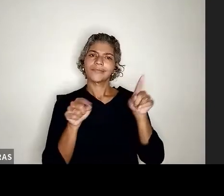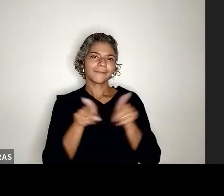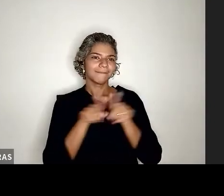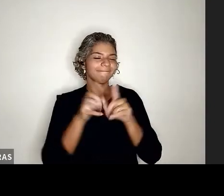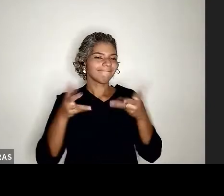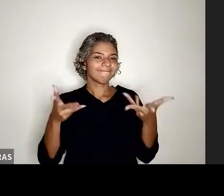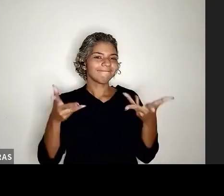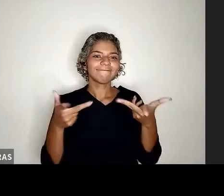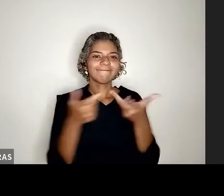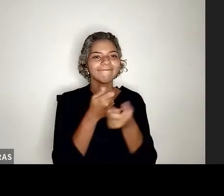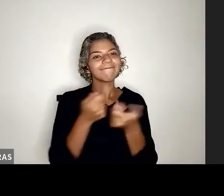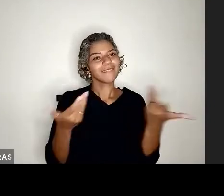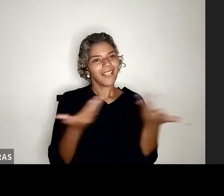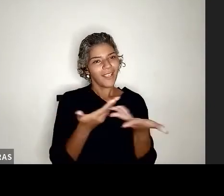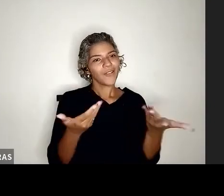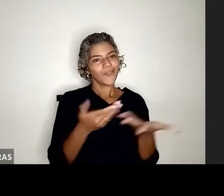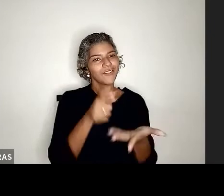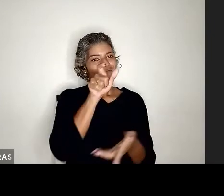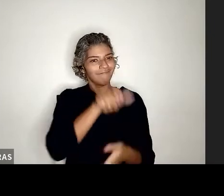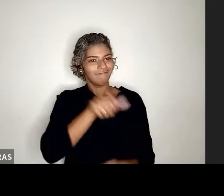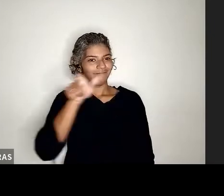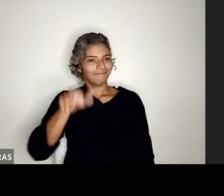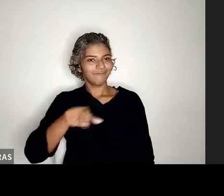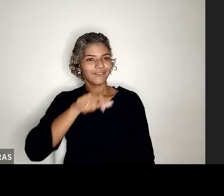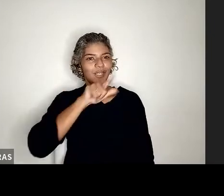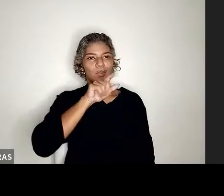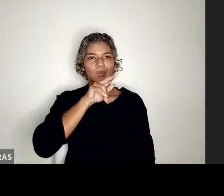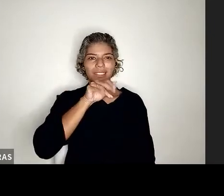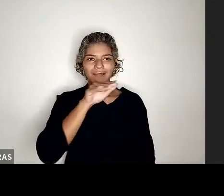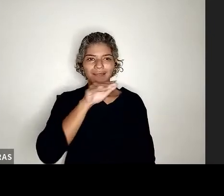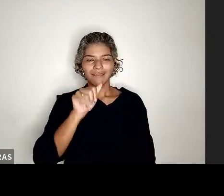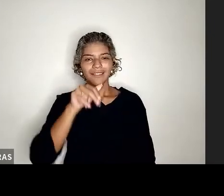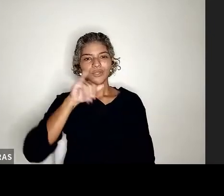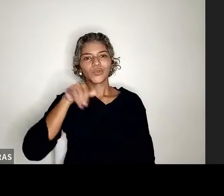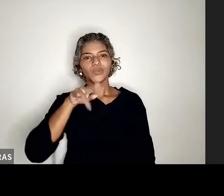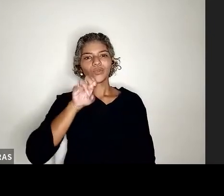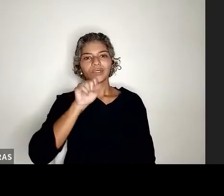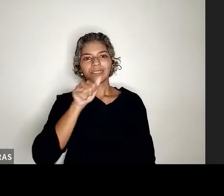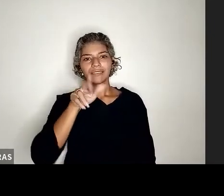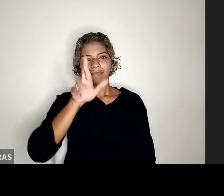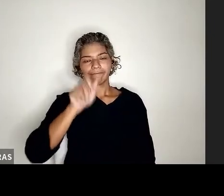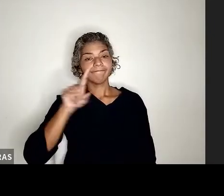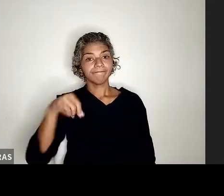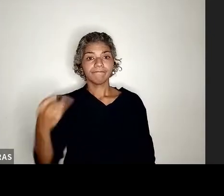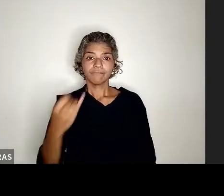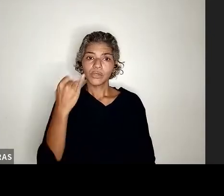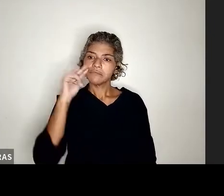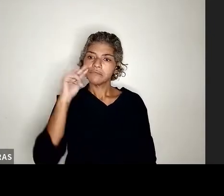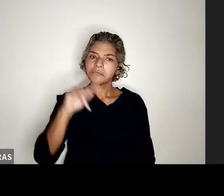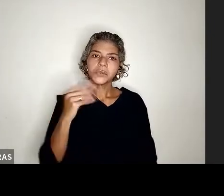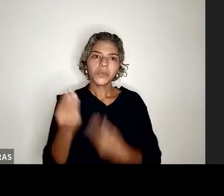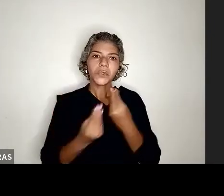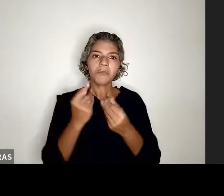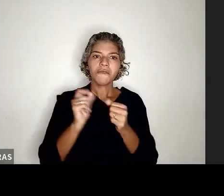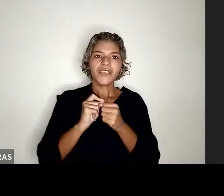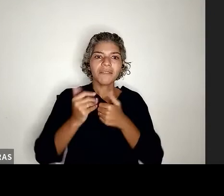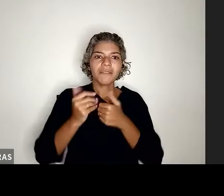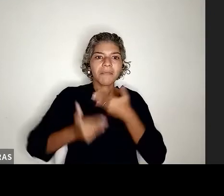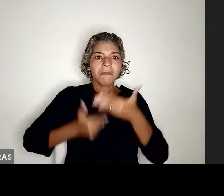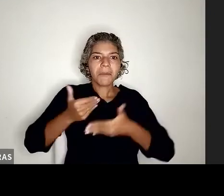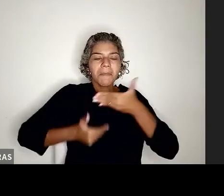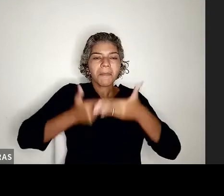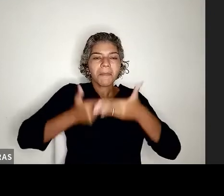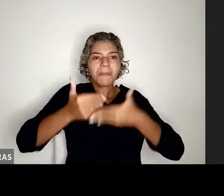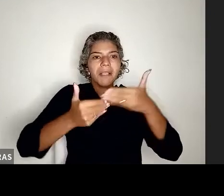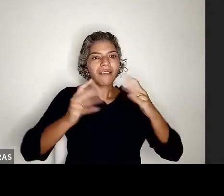a Jussara. E foi muito importante ver a construção desse evento dessa forma, né,